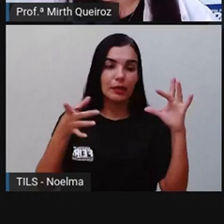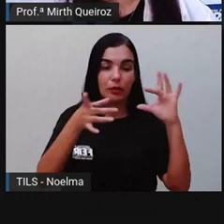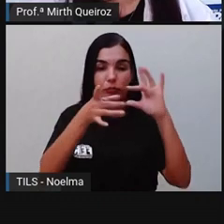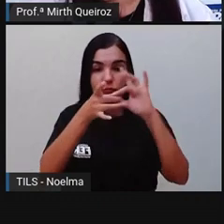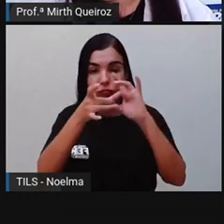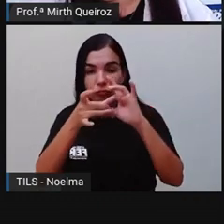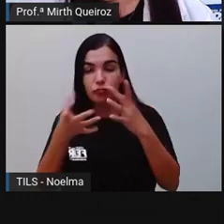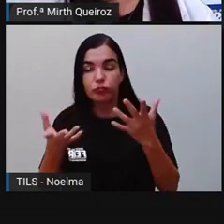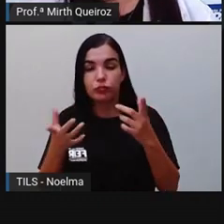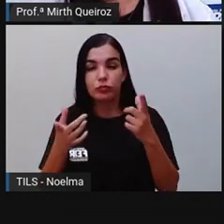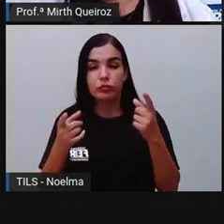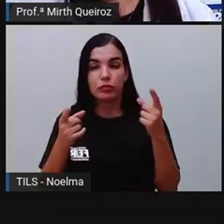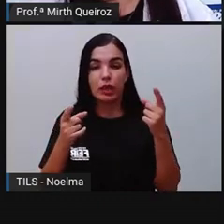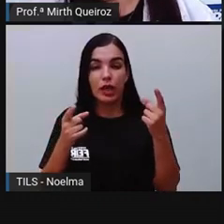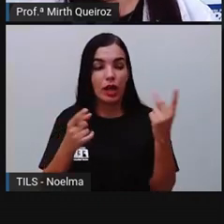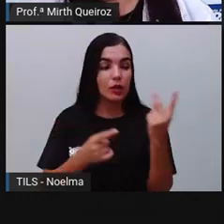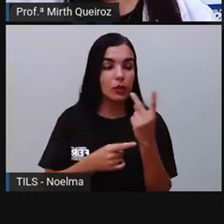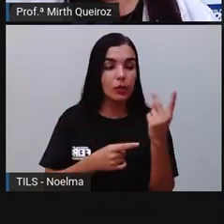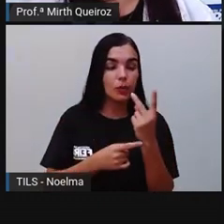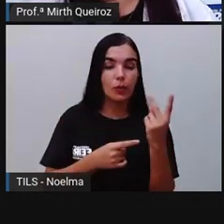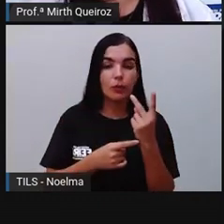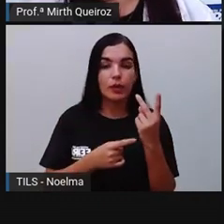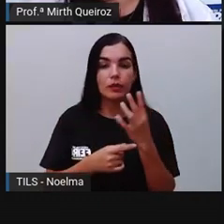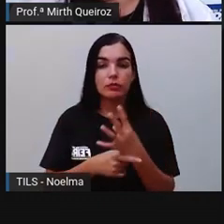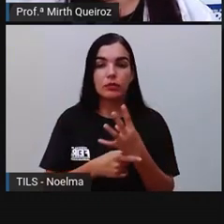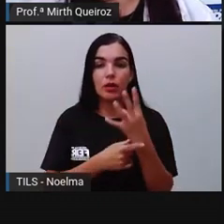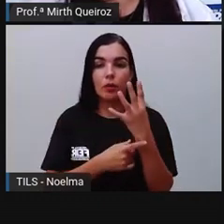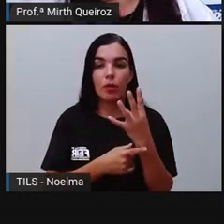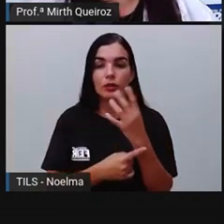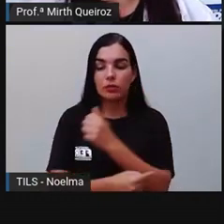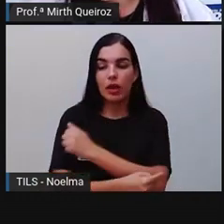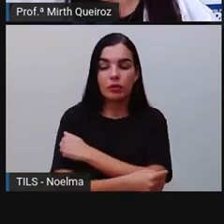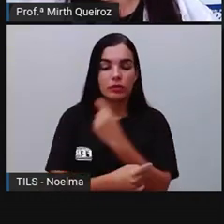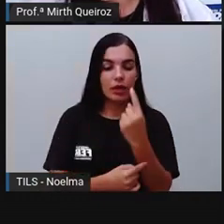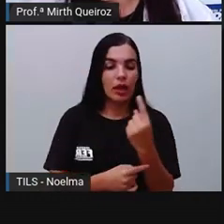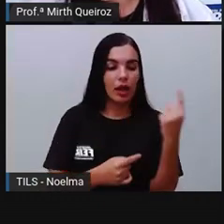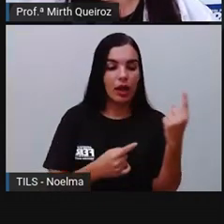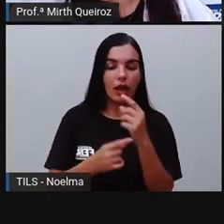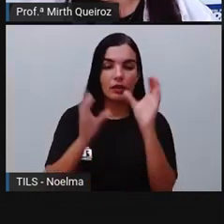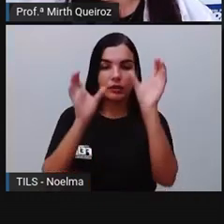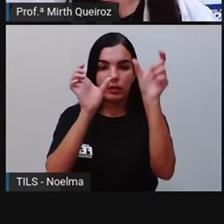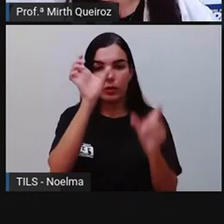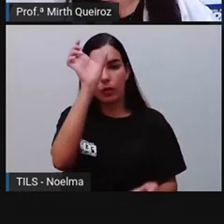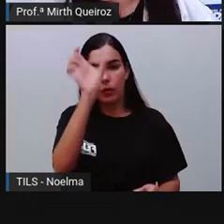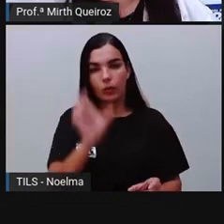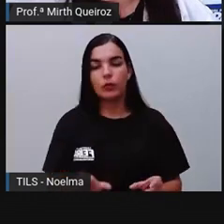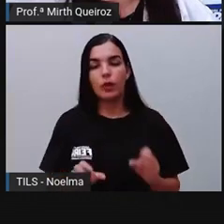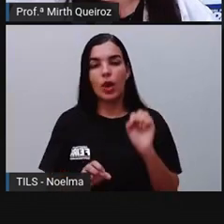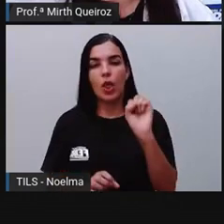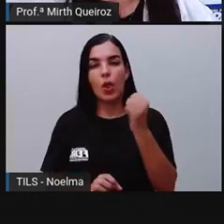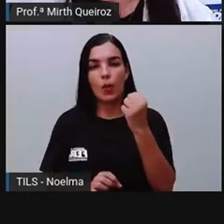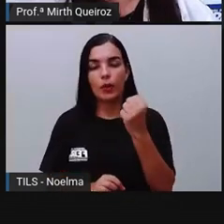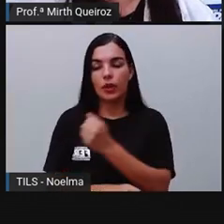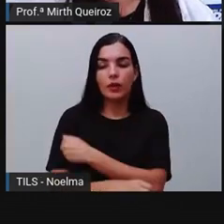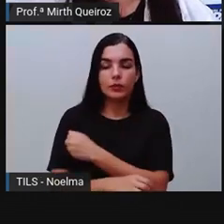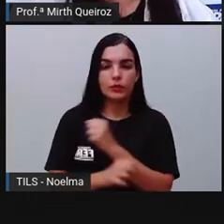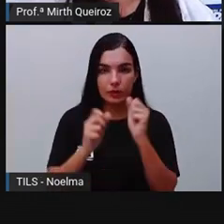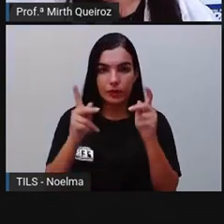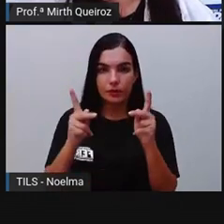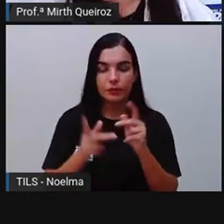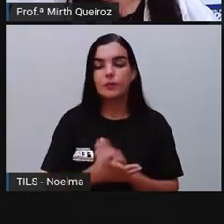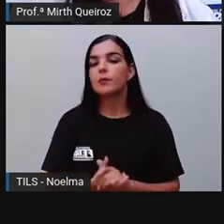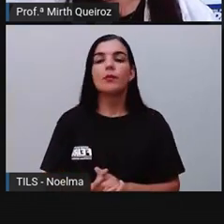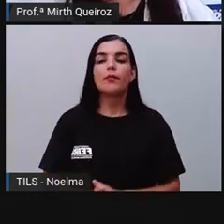aí com esses quatro alunos de cada coluna, que vão formar aí oito alunos, né? Aqui